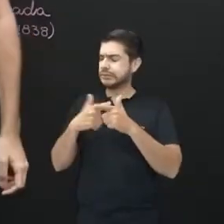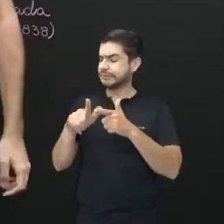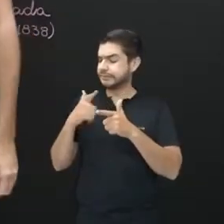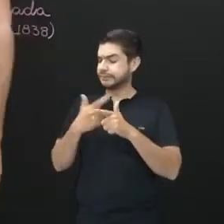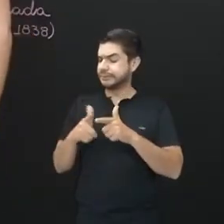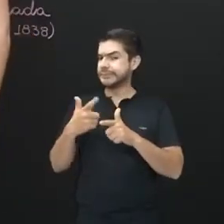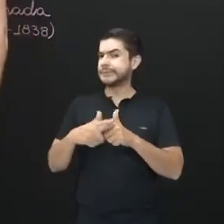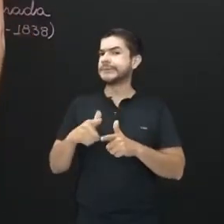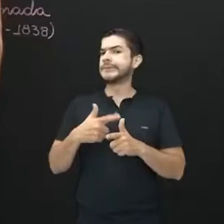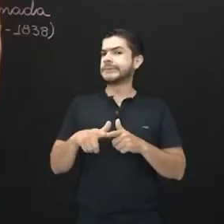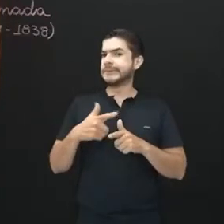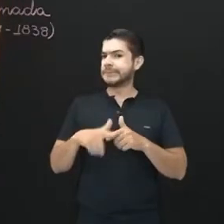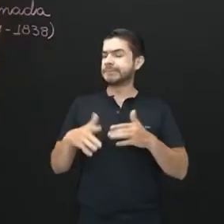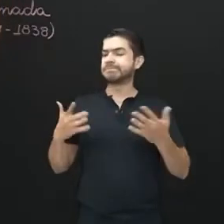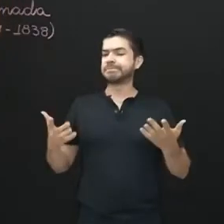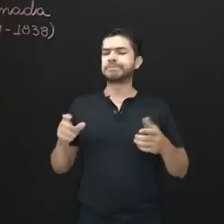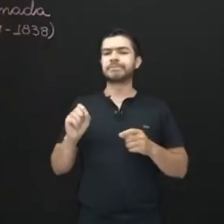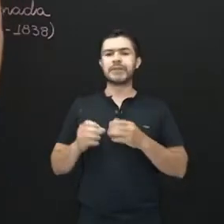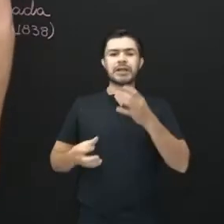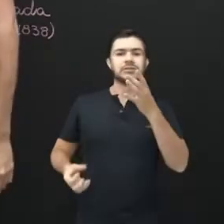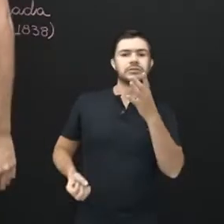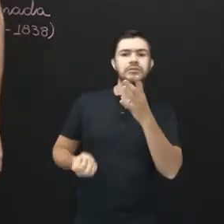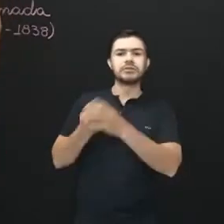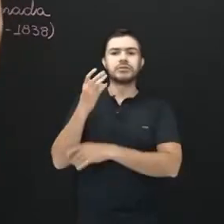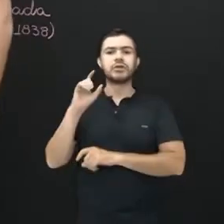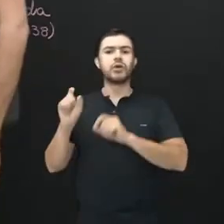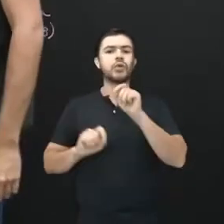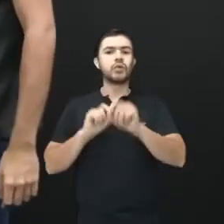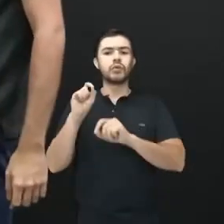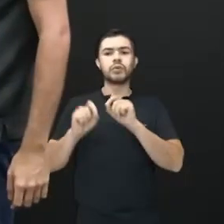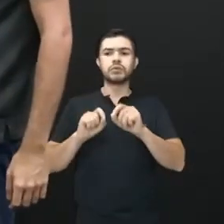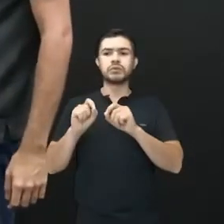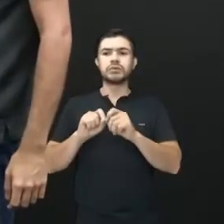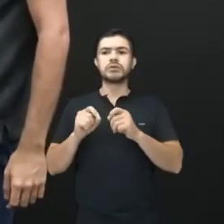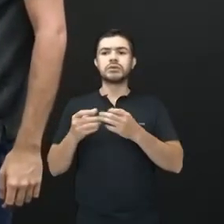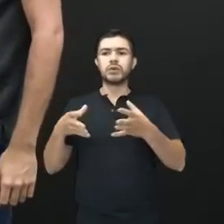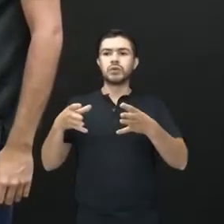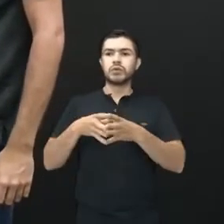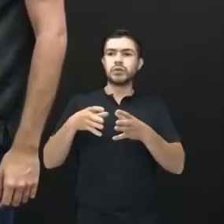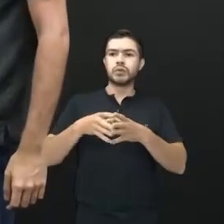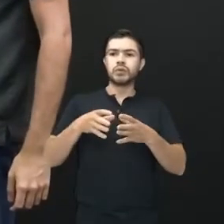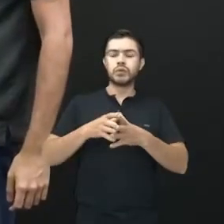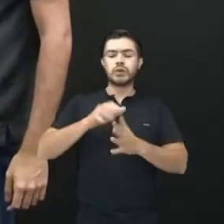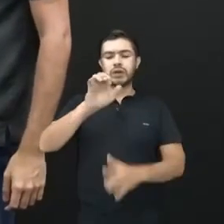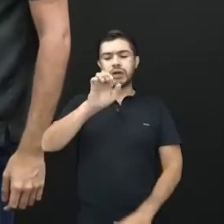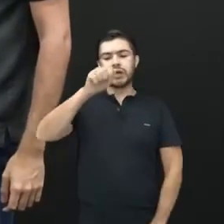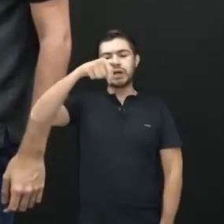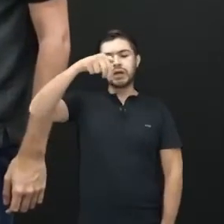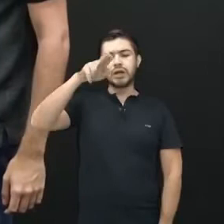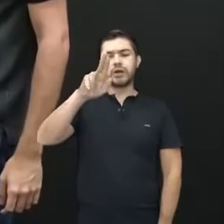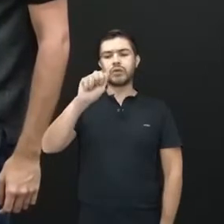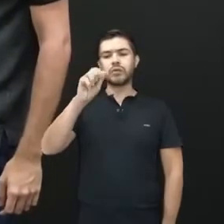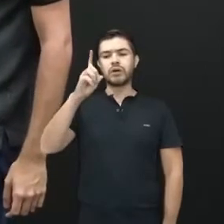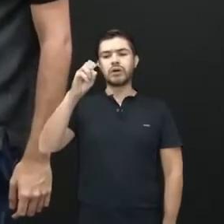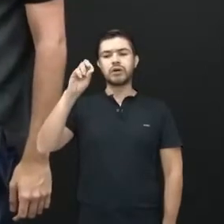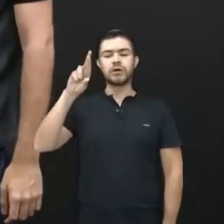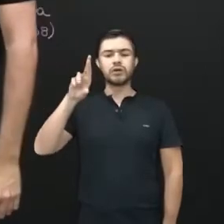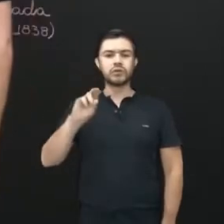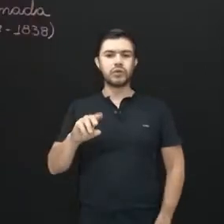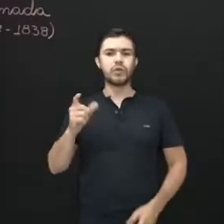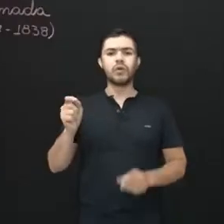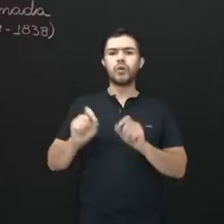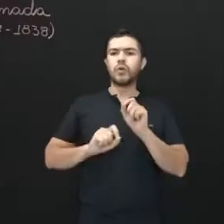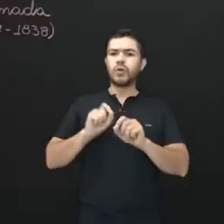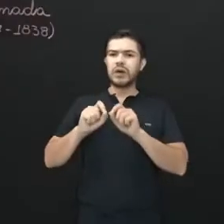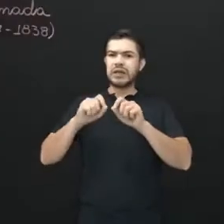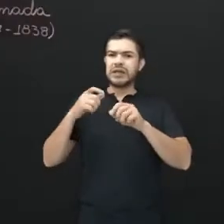Equador. A Confederação do Equador foi quando 3 províncias do Nordeste, Pernambuco, Ceará e Rio Grande do Norte, tentaram